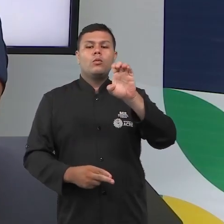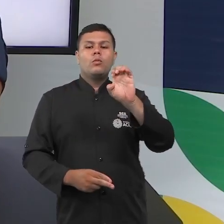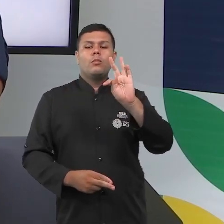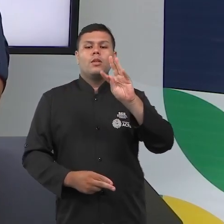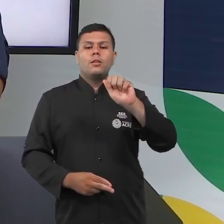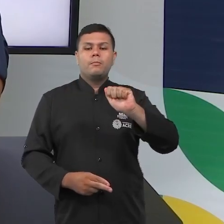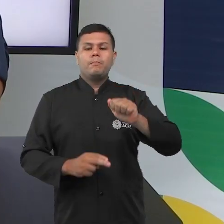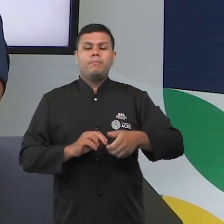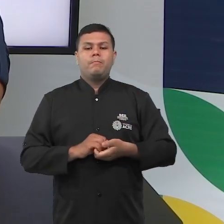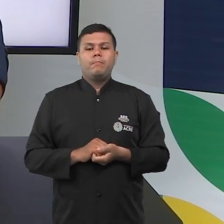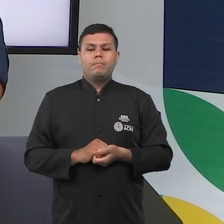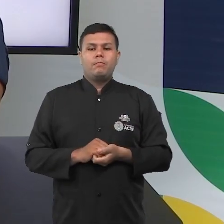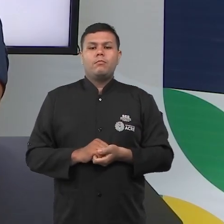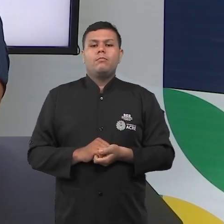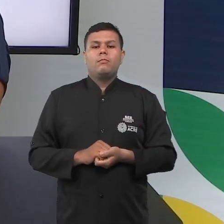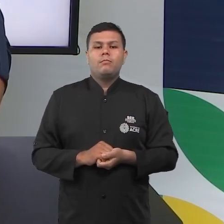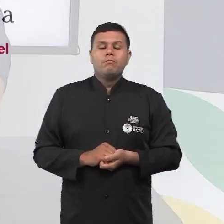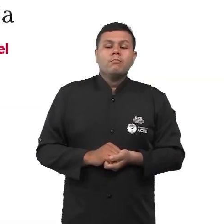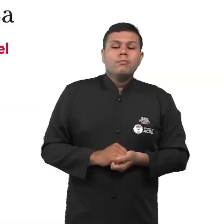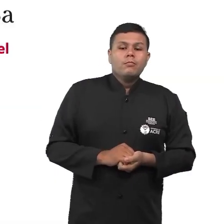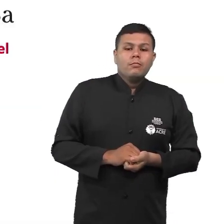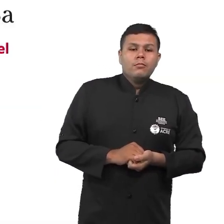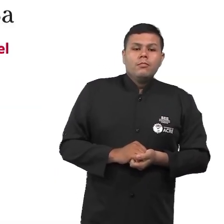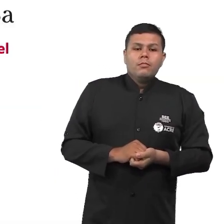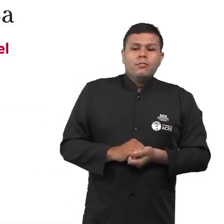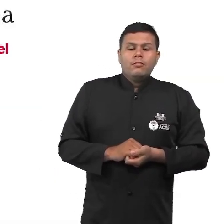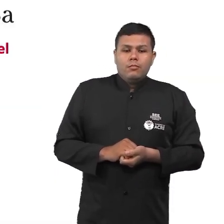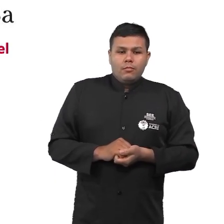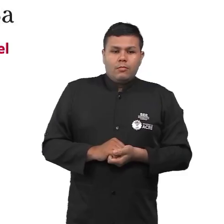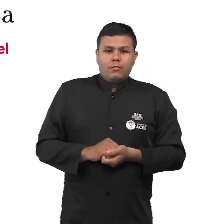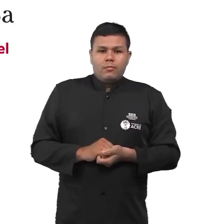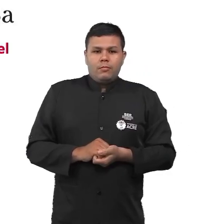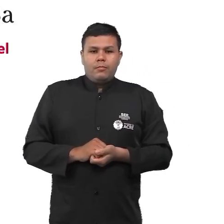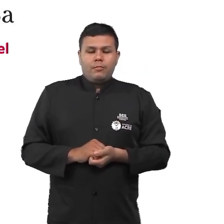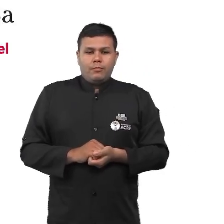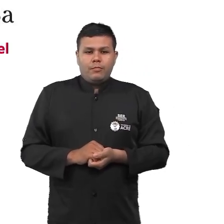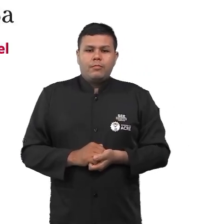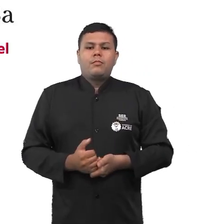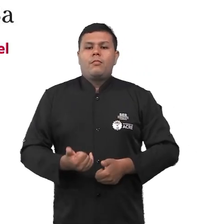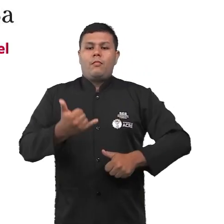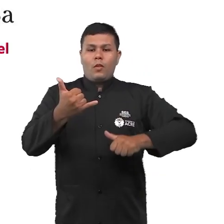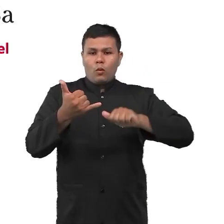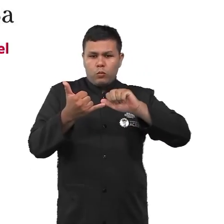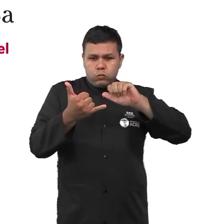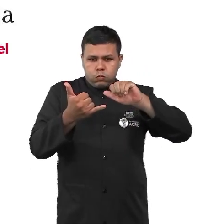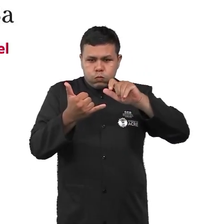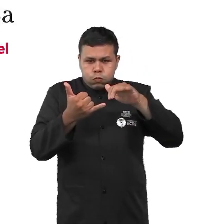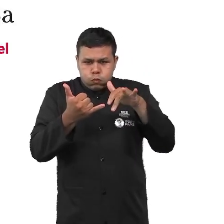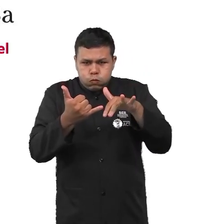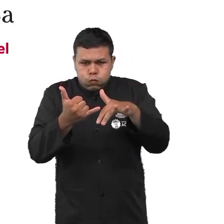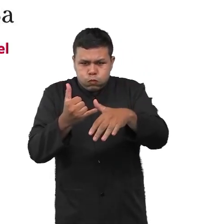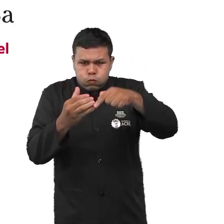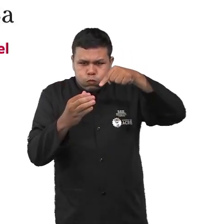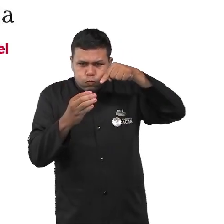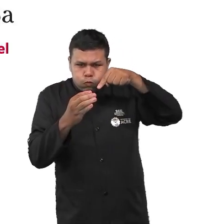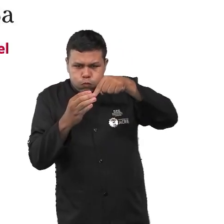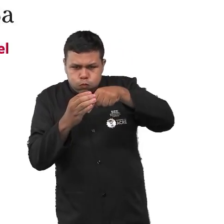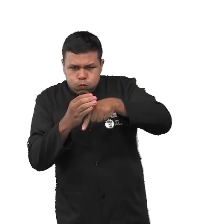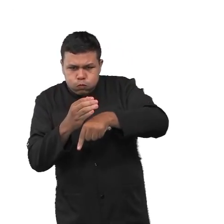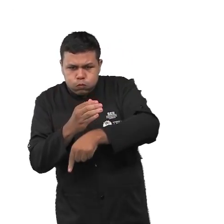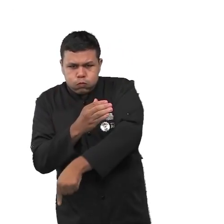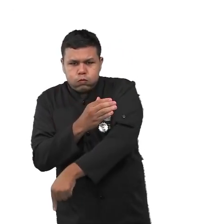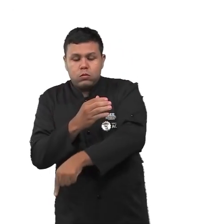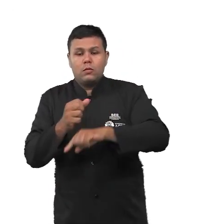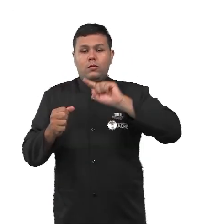tá? Seguindo então, essa radiação, ela tem uma capacidade de penetração muito grande, que é o que a gente vai ver agora